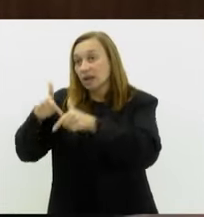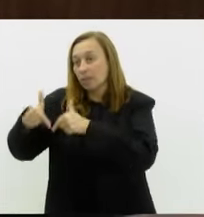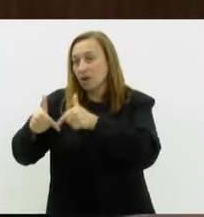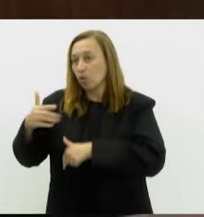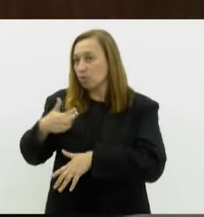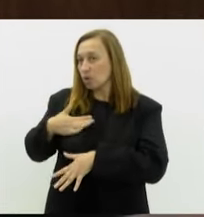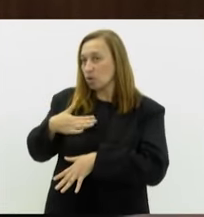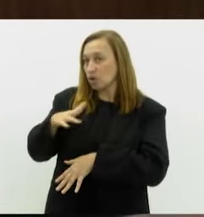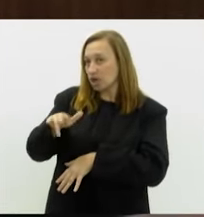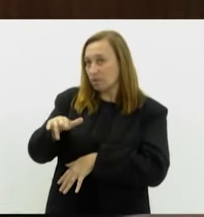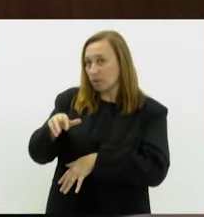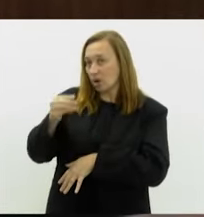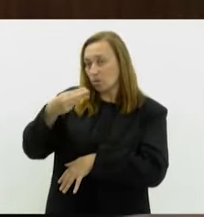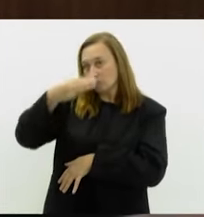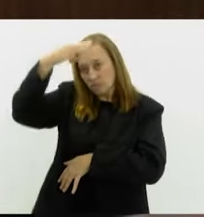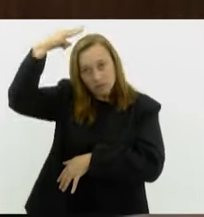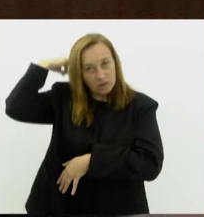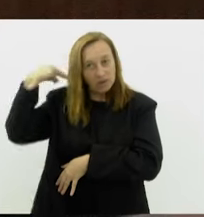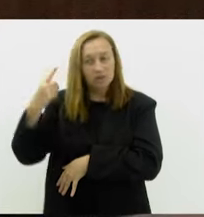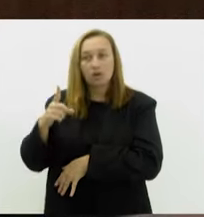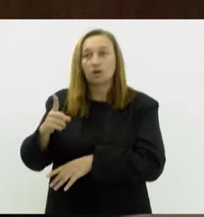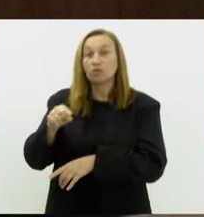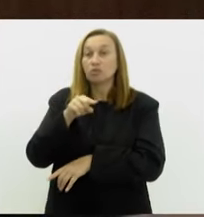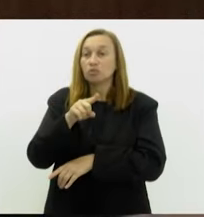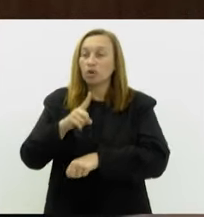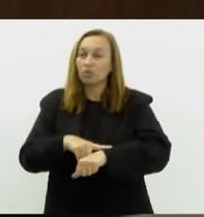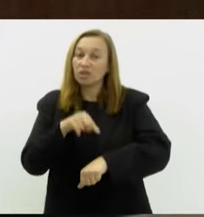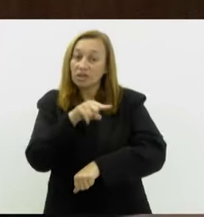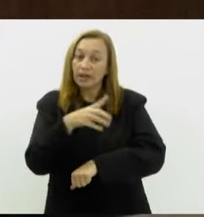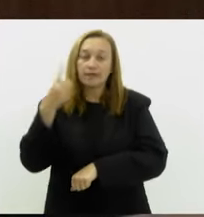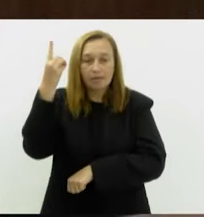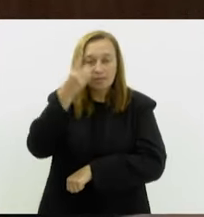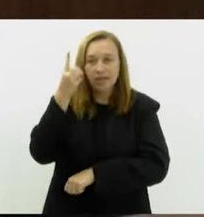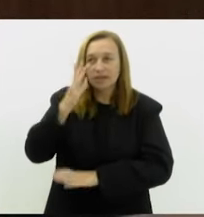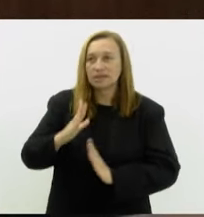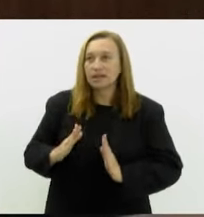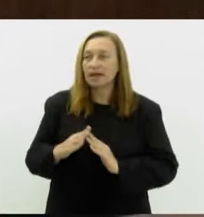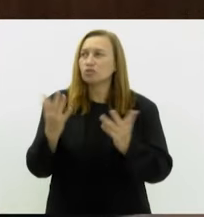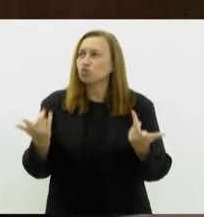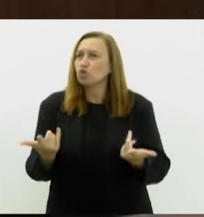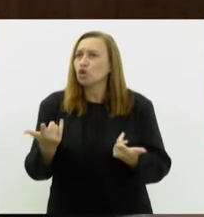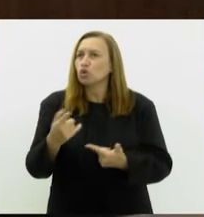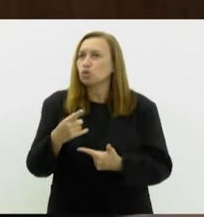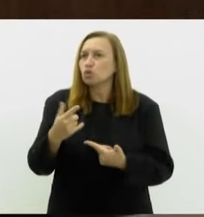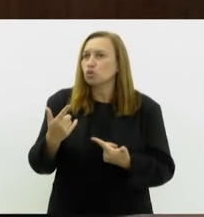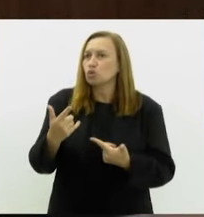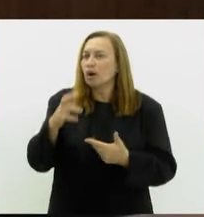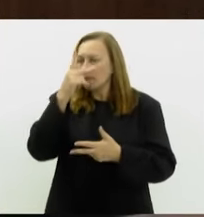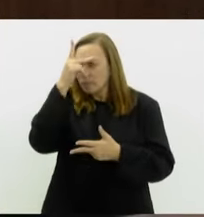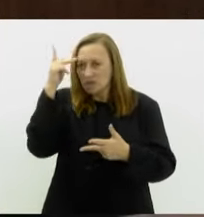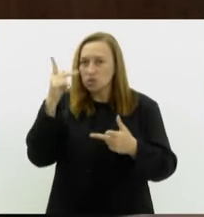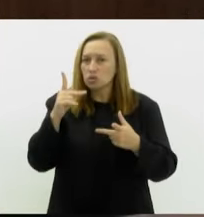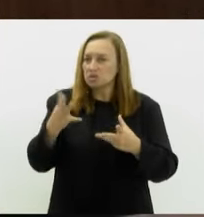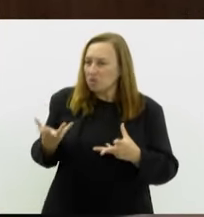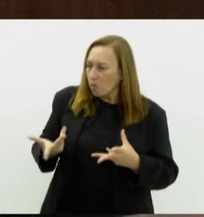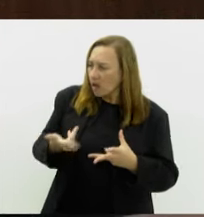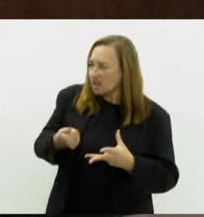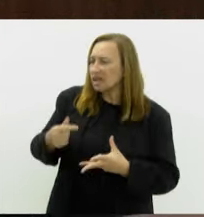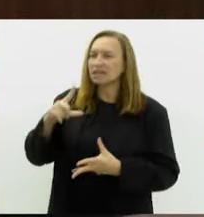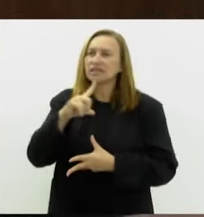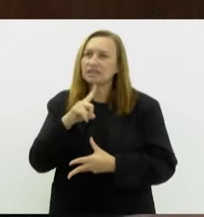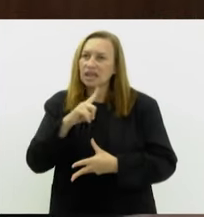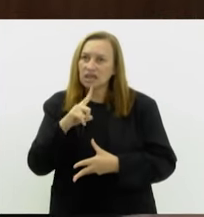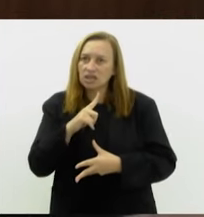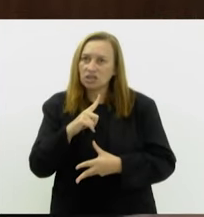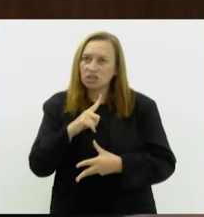irmão Márcio, quando foi deputado nesta casa. E, sem dúvida nenhuma, é uma pessoa que reúne muitas qualidades